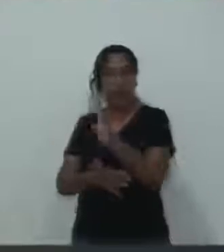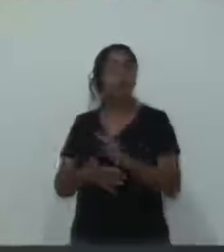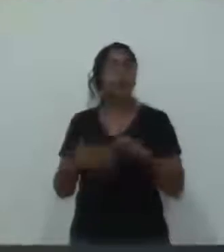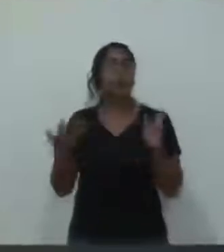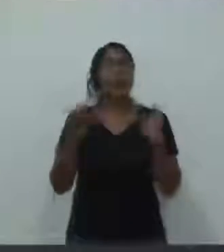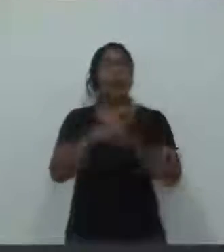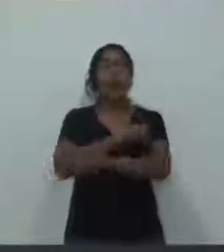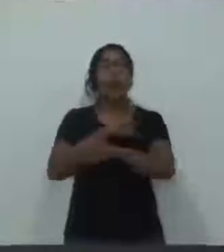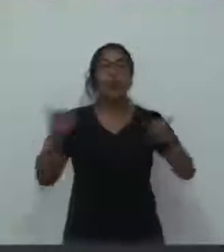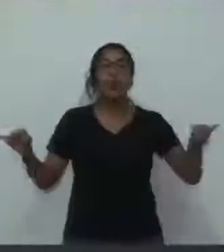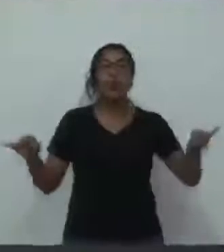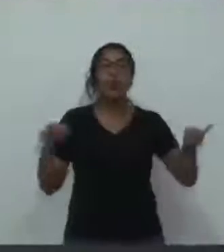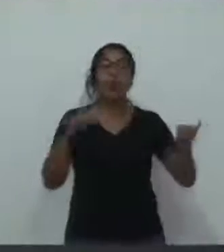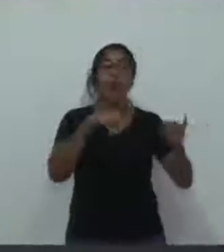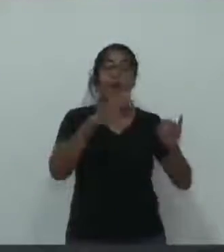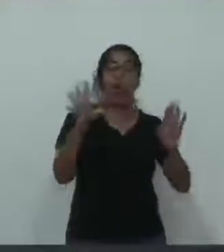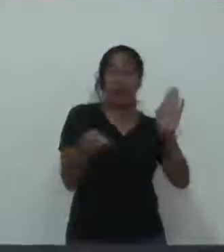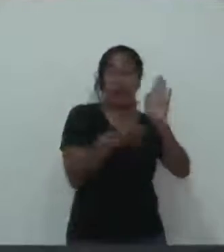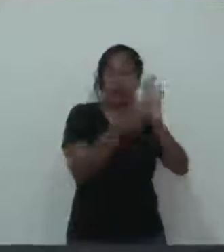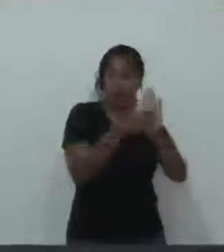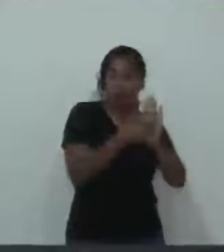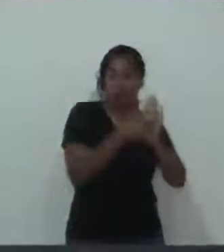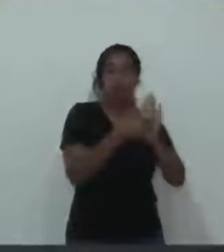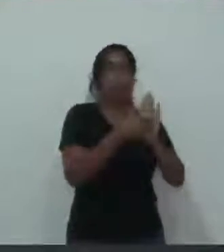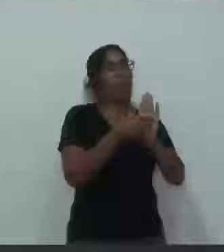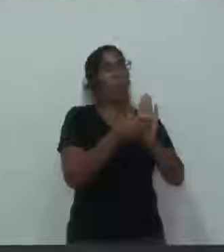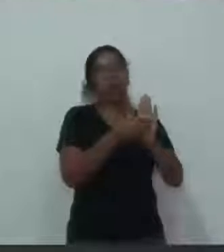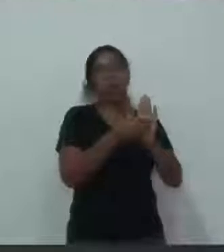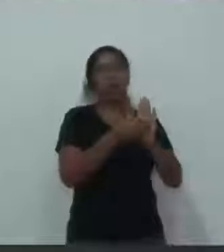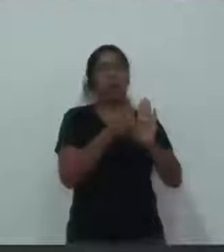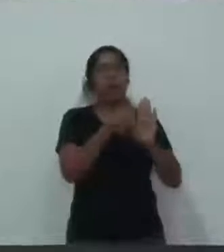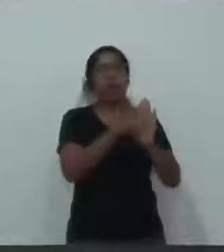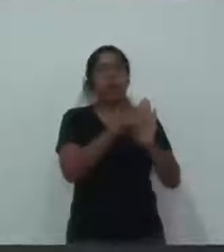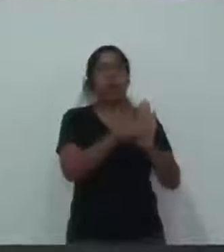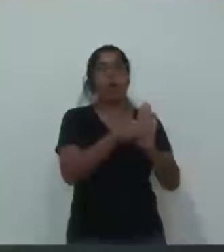Portanto, está rejeitada por 9 votos contrários e 3 favoráveis.